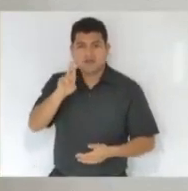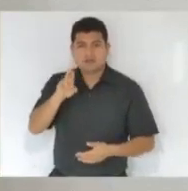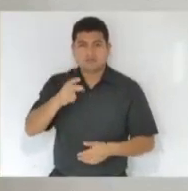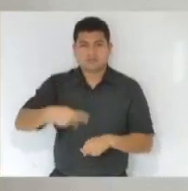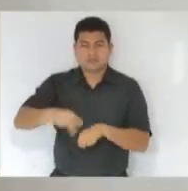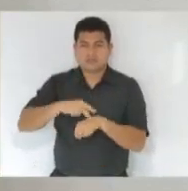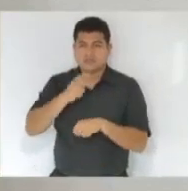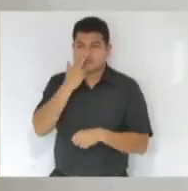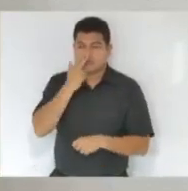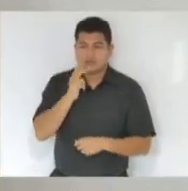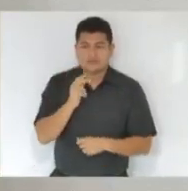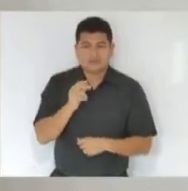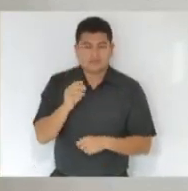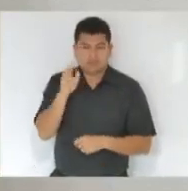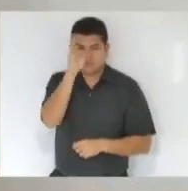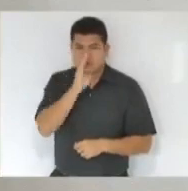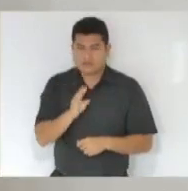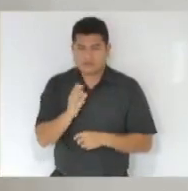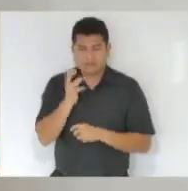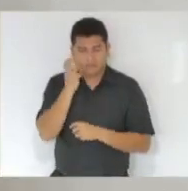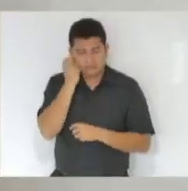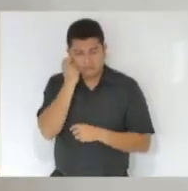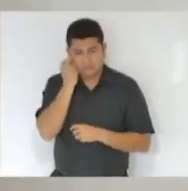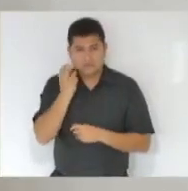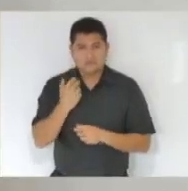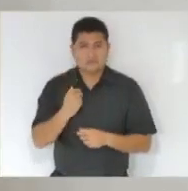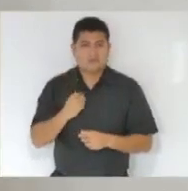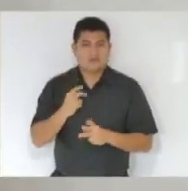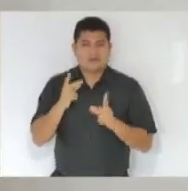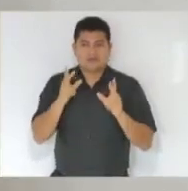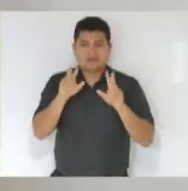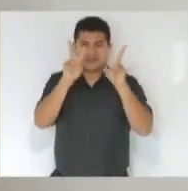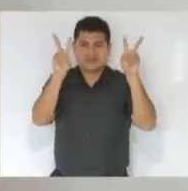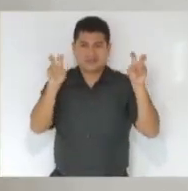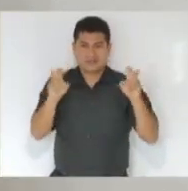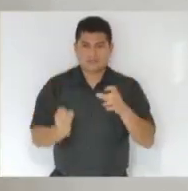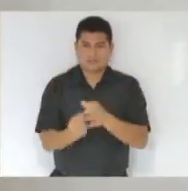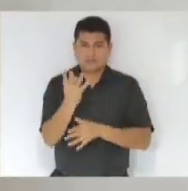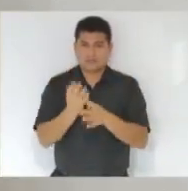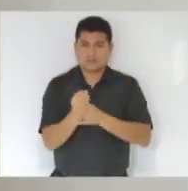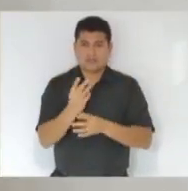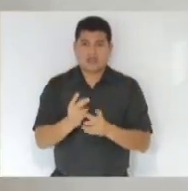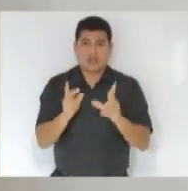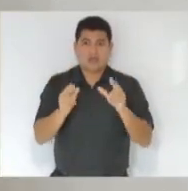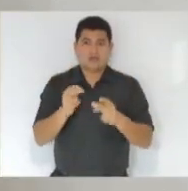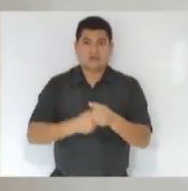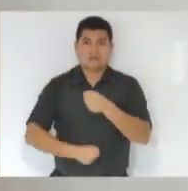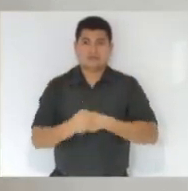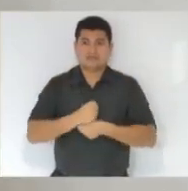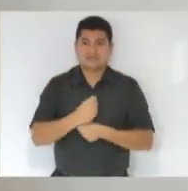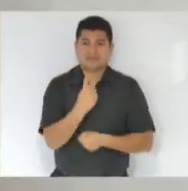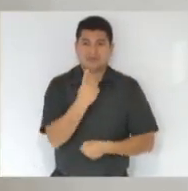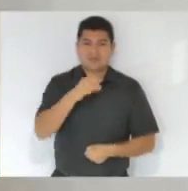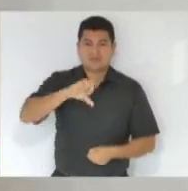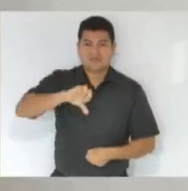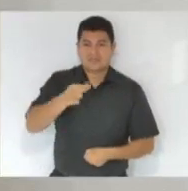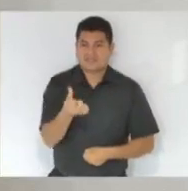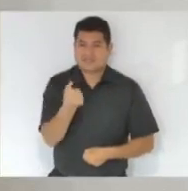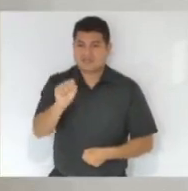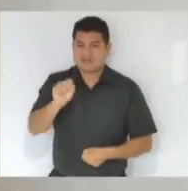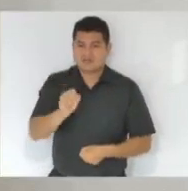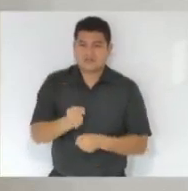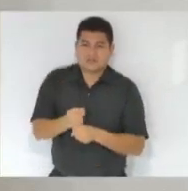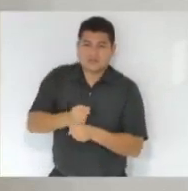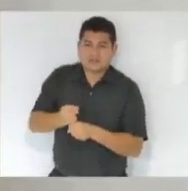soneca de improdutividade. Nossa produtividade hoje é a mesma que era em 1968. Nós estamos há 5 décadas sem melhorar